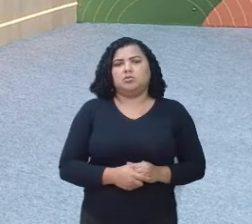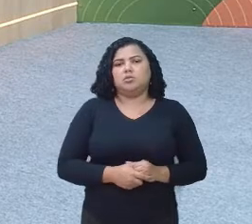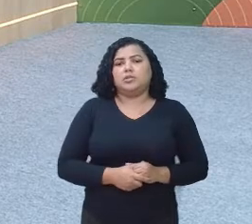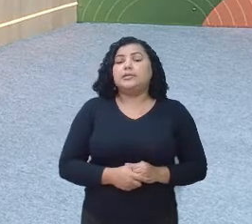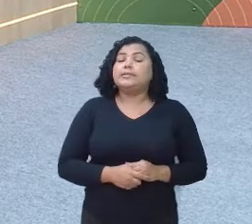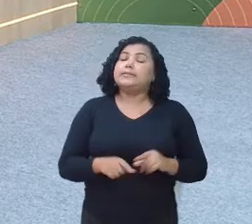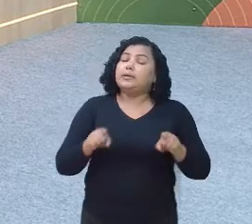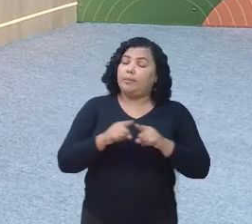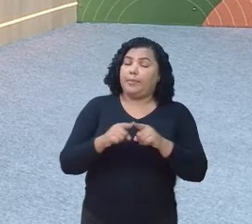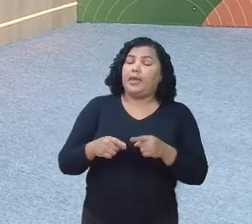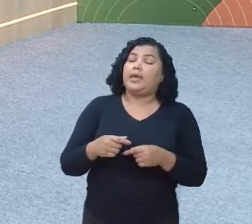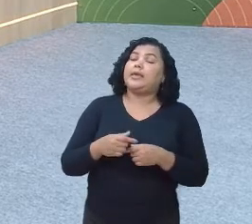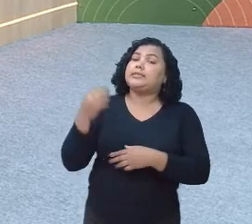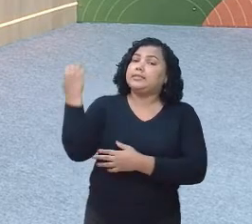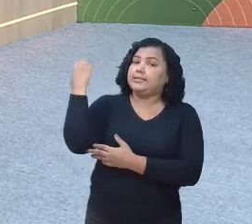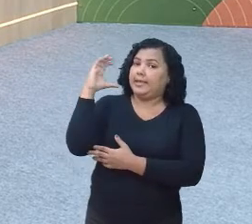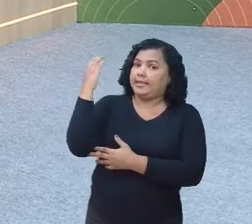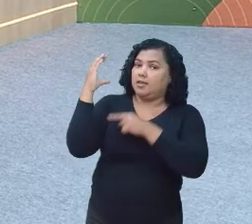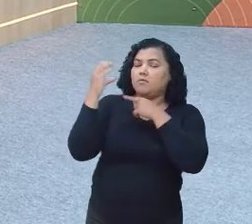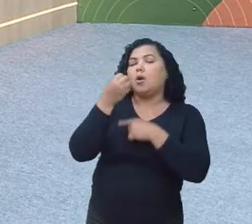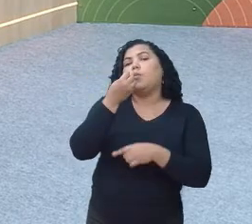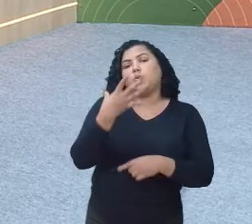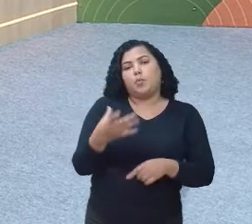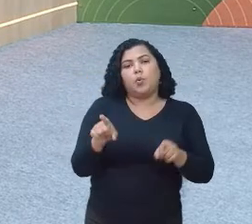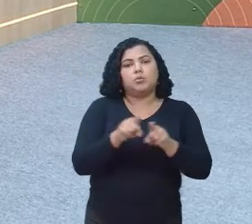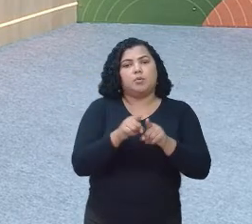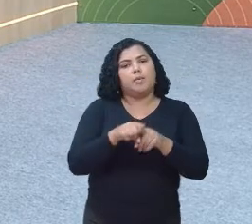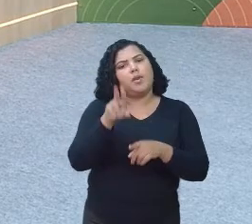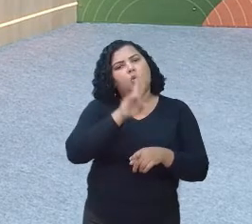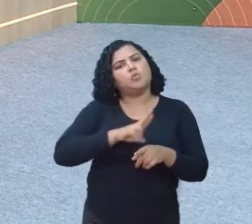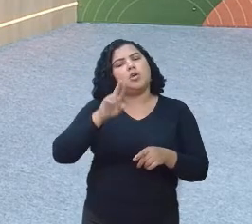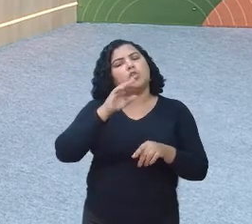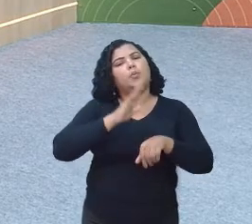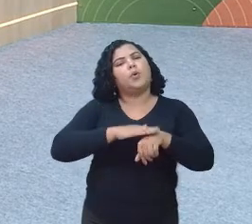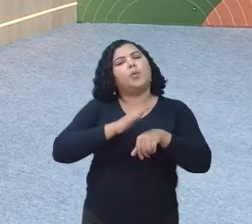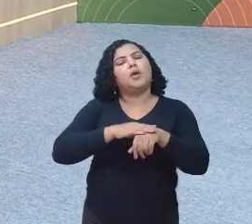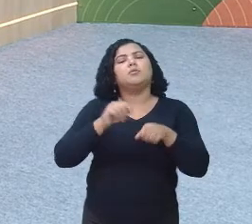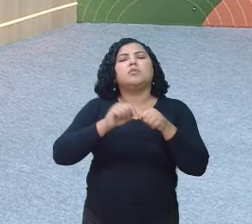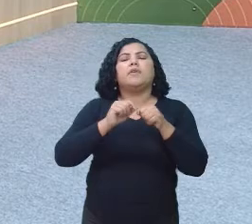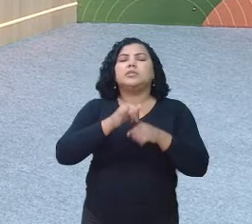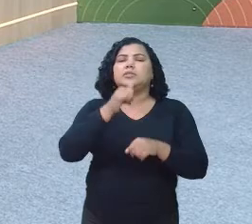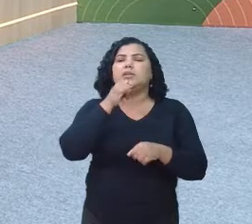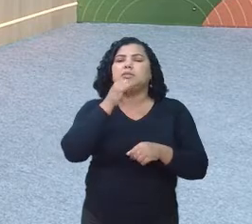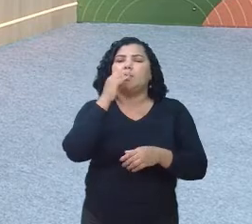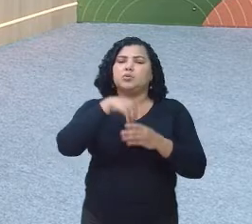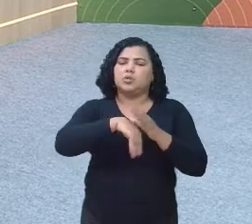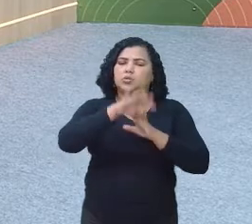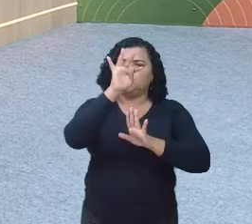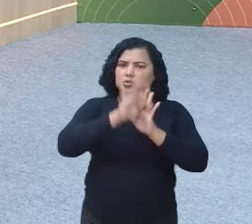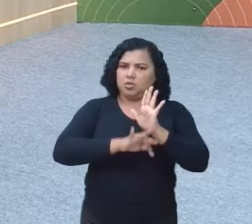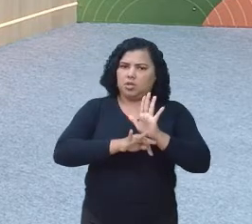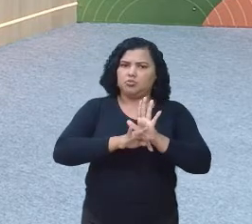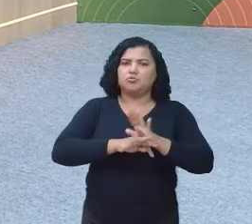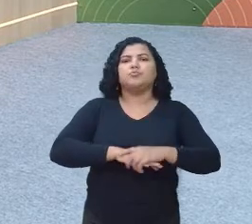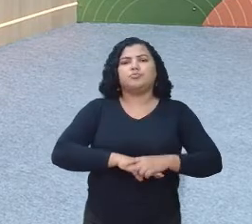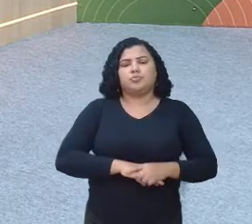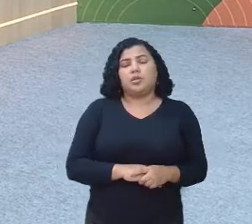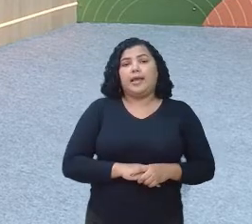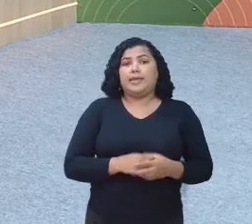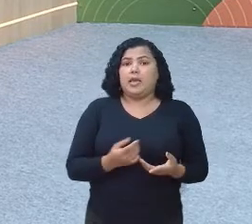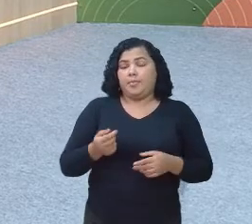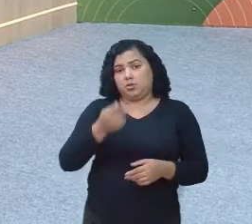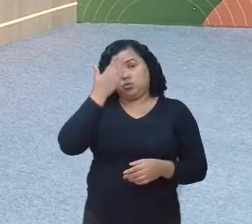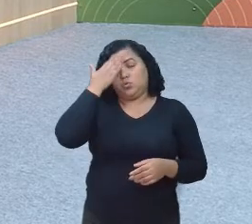argumentos científicos, é sempre bom também, para na hora de fazer essa exemplificação. E aí o argumento fica completamente claro